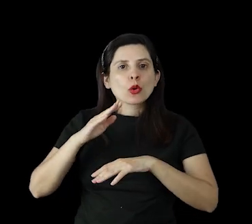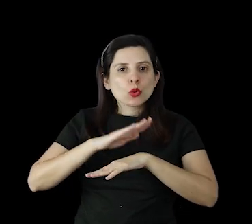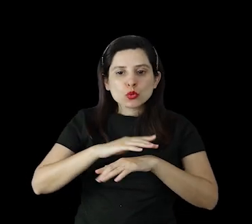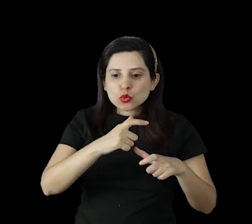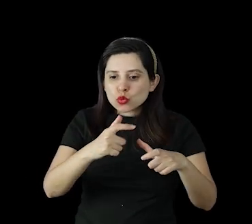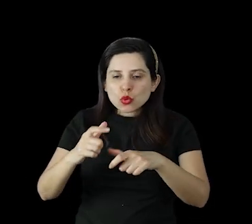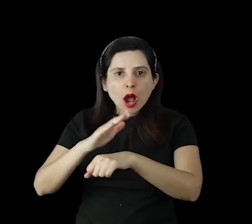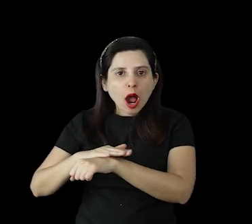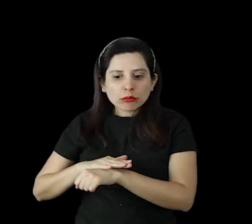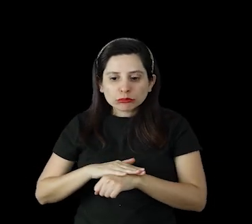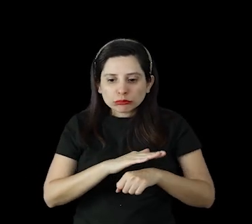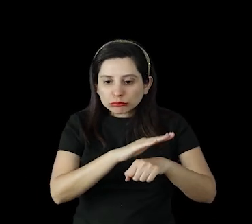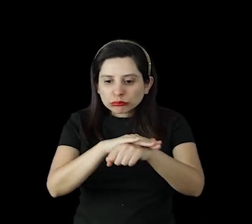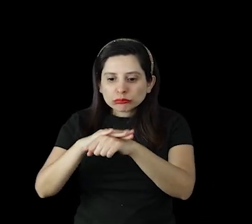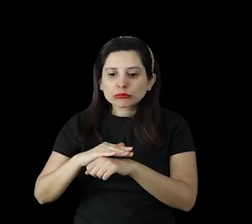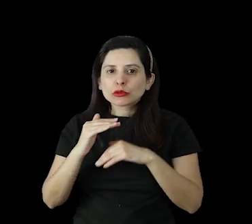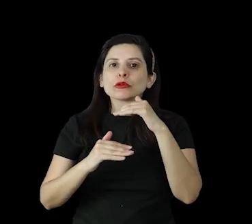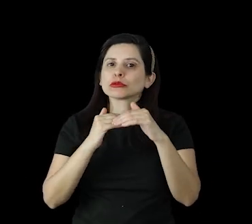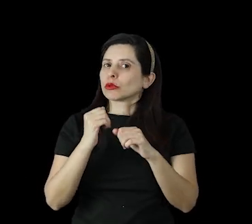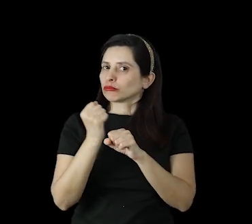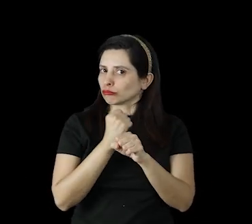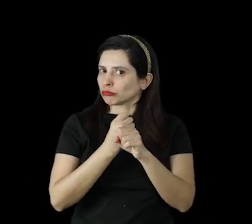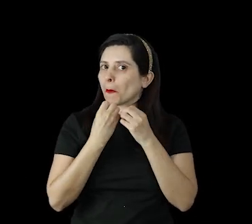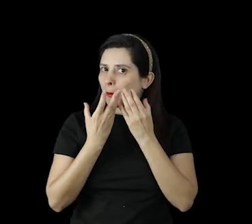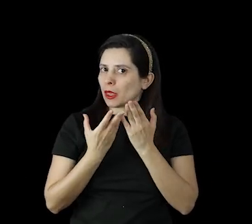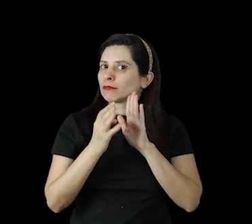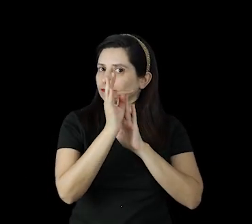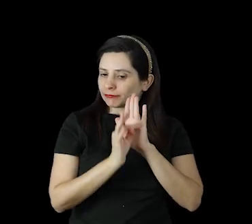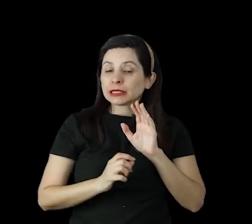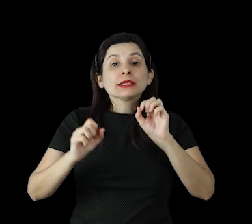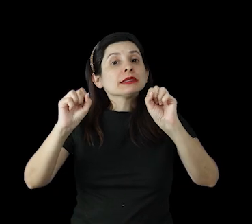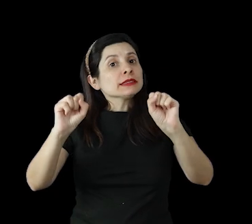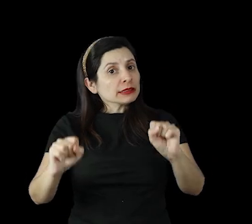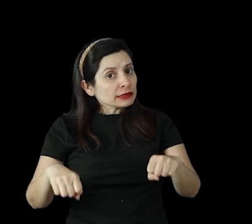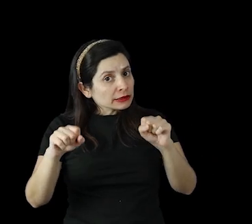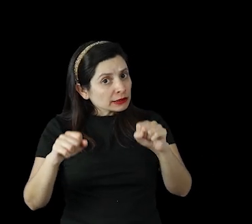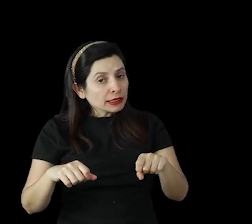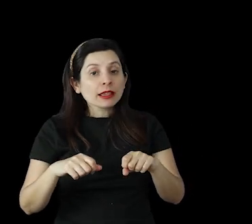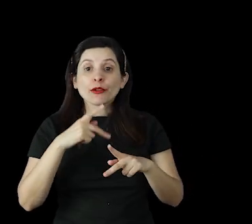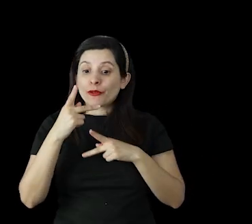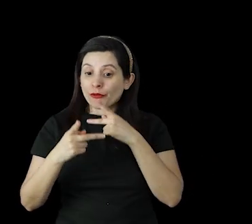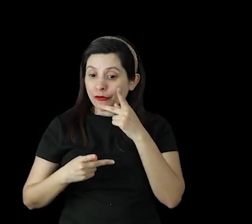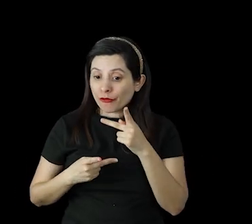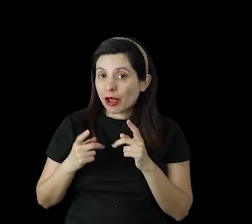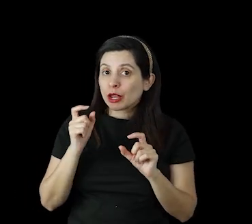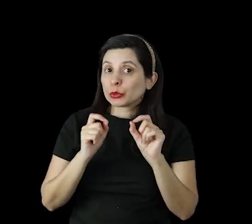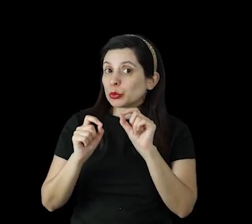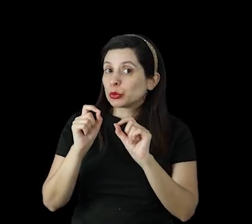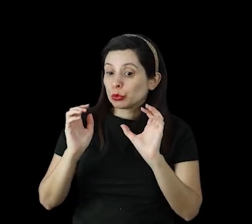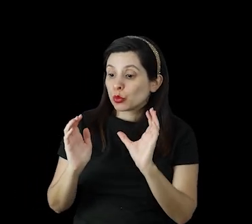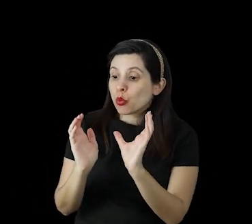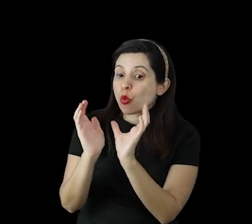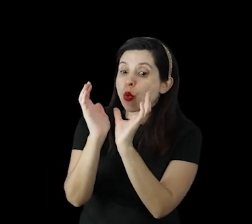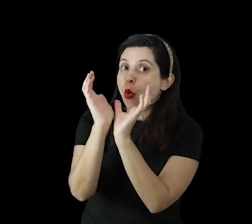ganha exatamente por ter apresentado uma inovação muito bem construída. Sim, mas é aquilo que eu falei do Oscar,